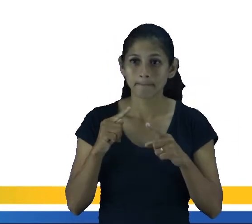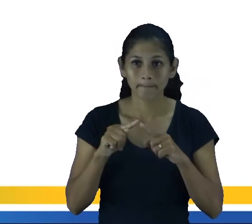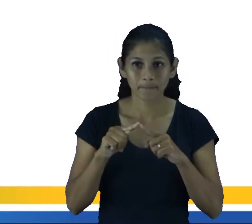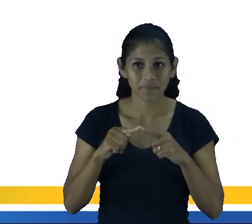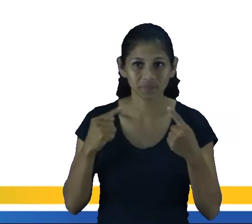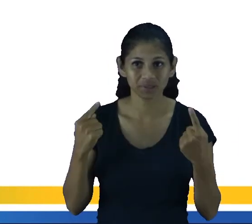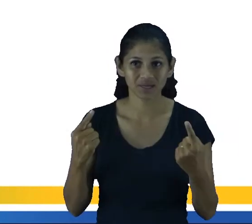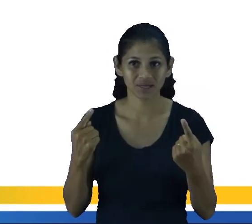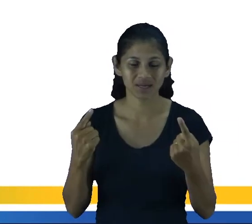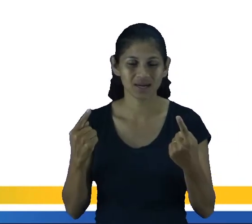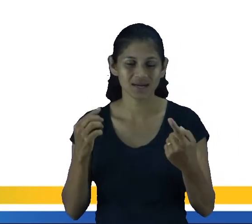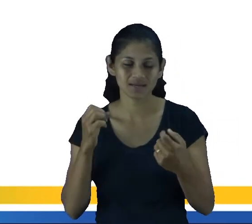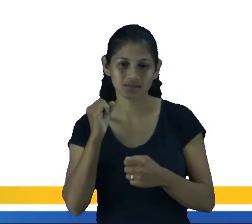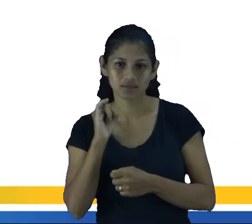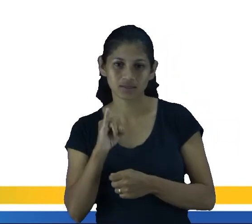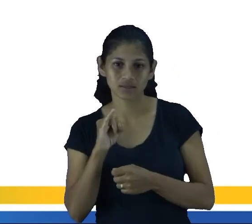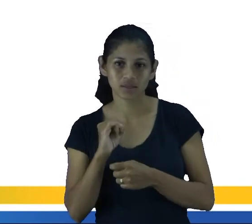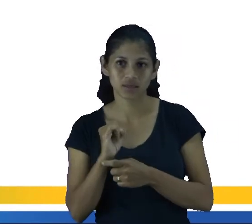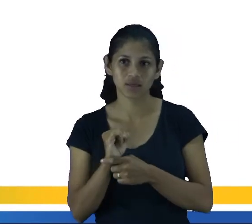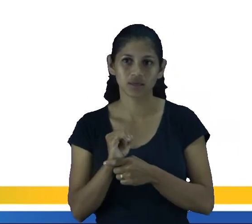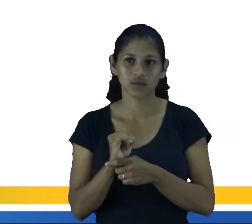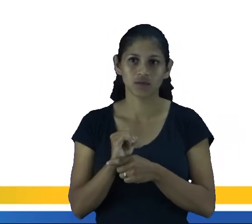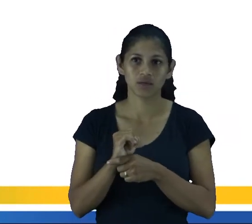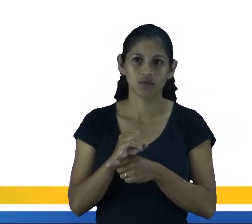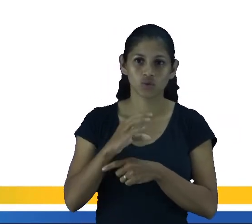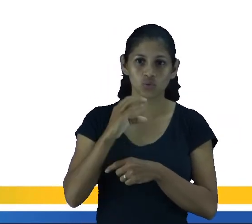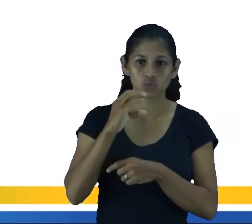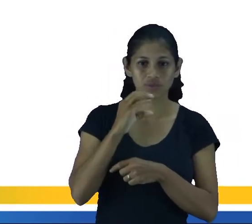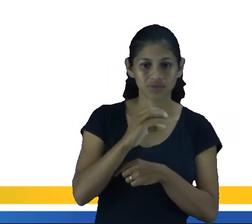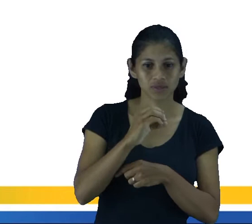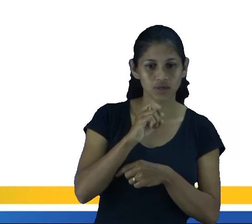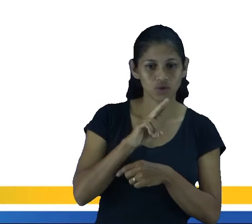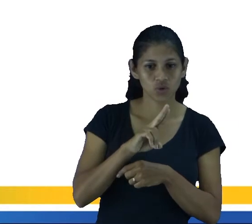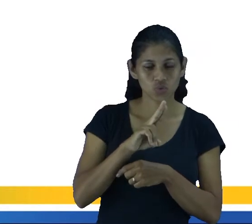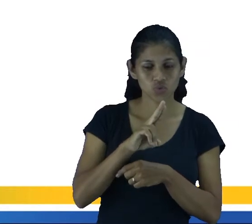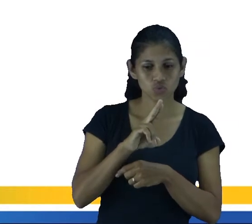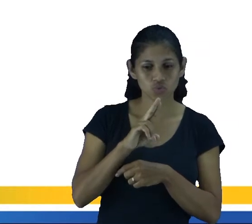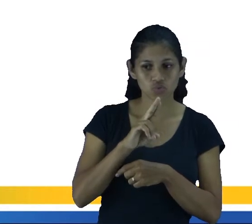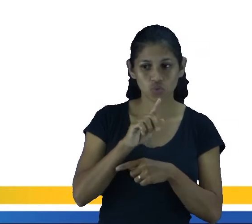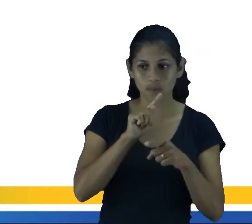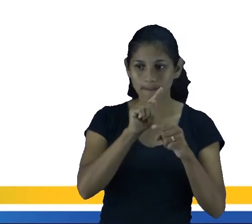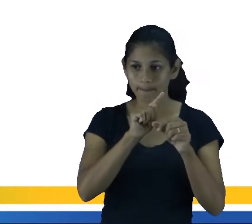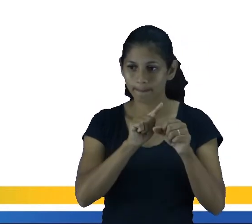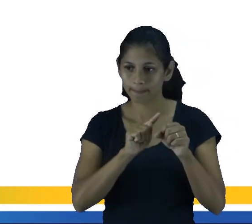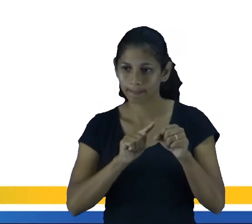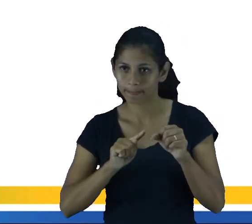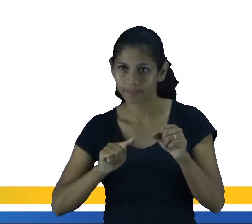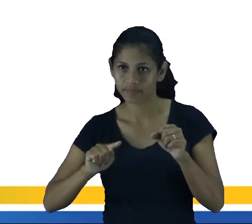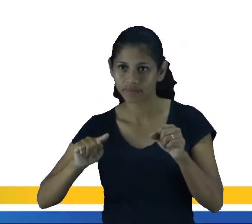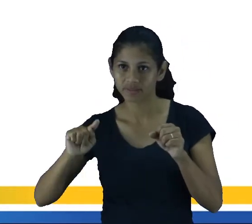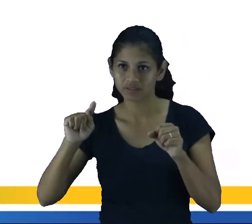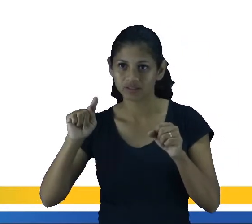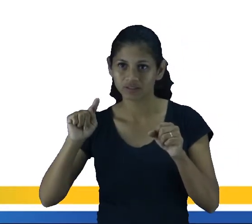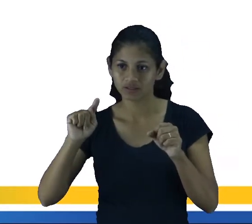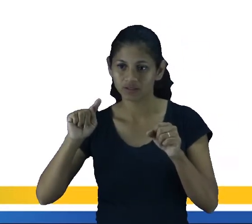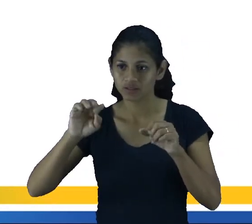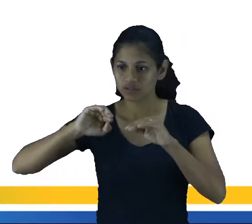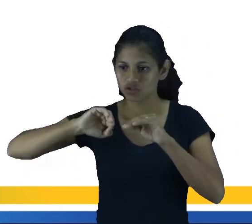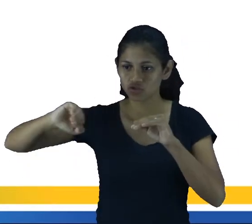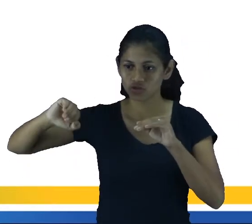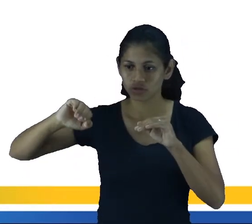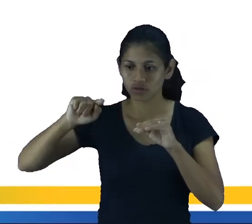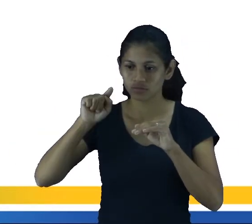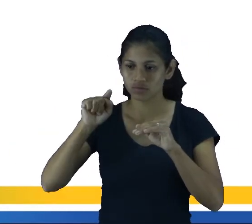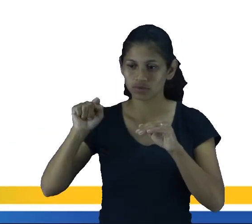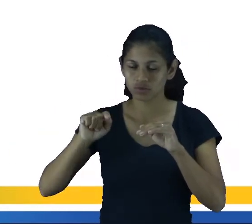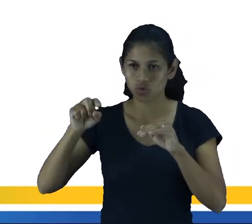cobre querendo deslocar o zinco, ele não vai conseguir. Por quê? Porque ele é menos reativo, né? O cobre, ele é menos